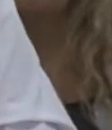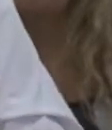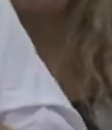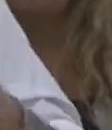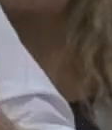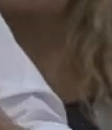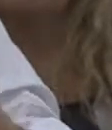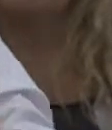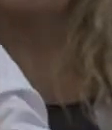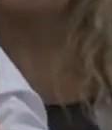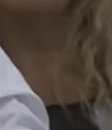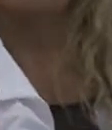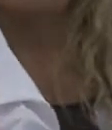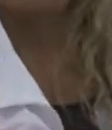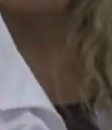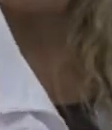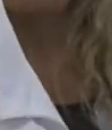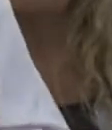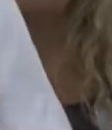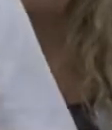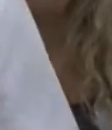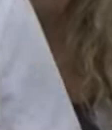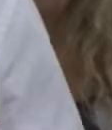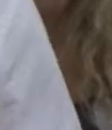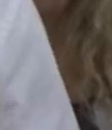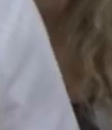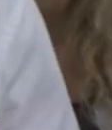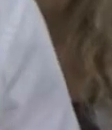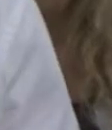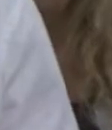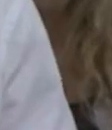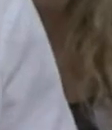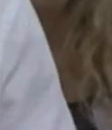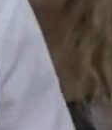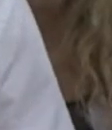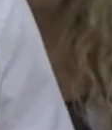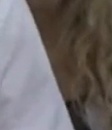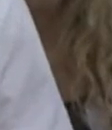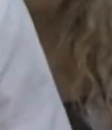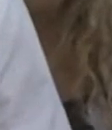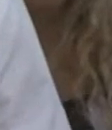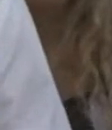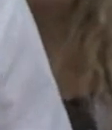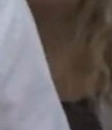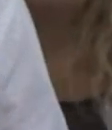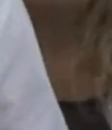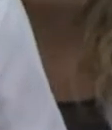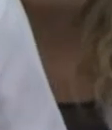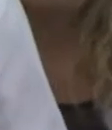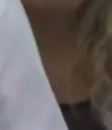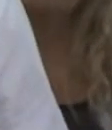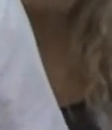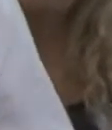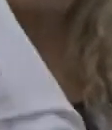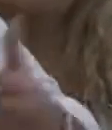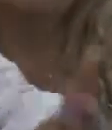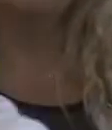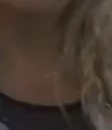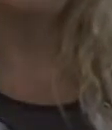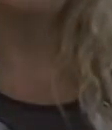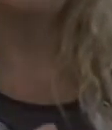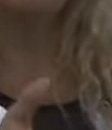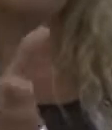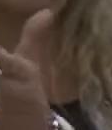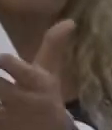discorreu, de fato, eu não quis que vou concluir, que o meu filho trabalhasse. Eu